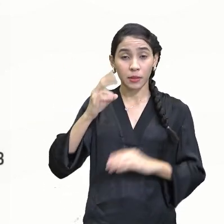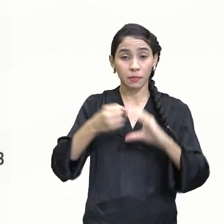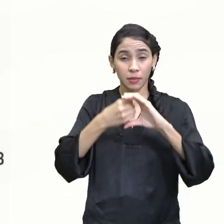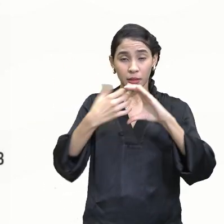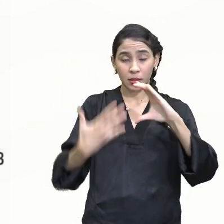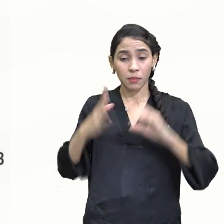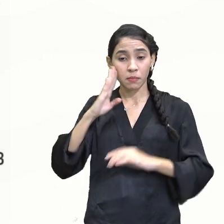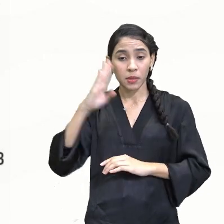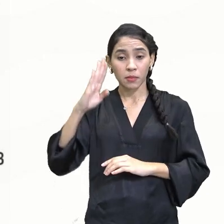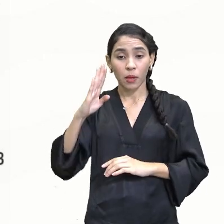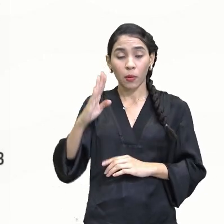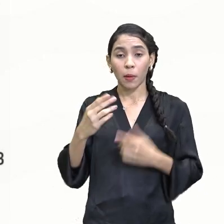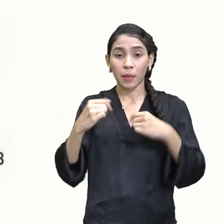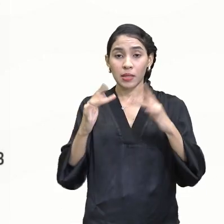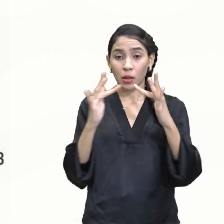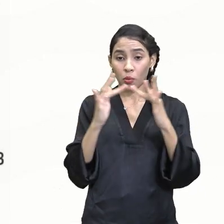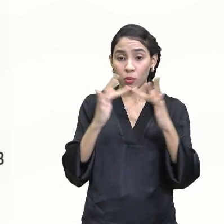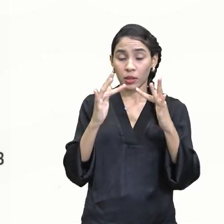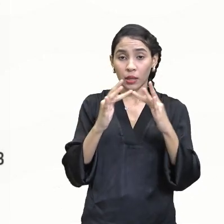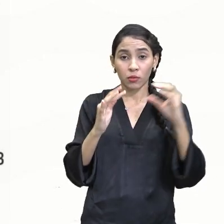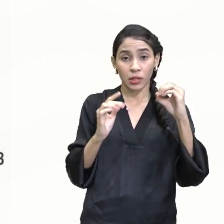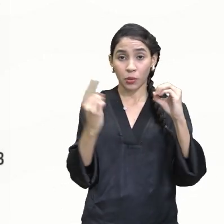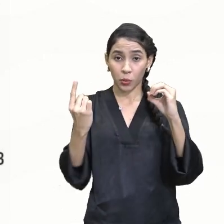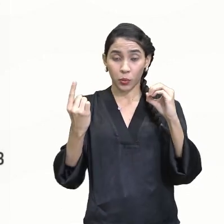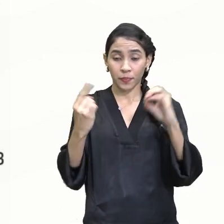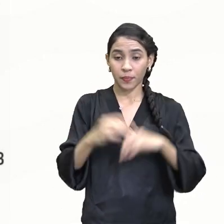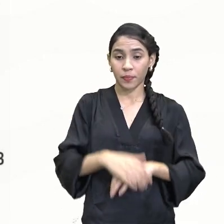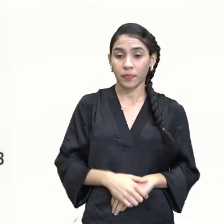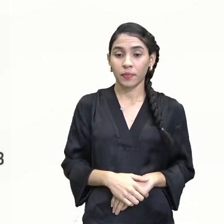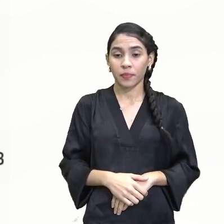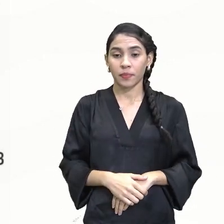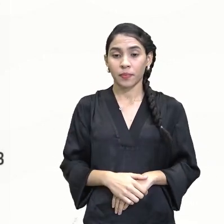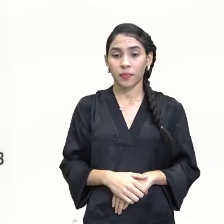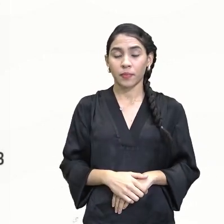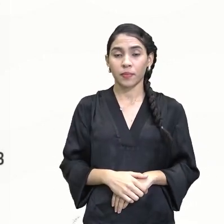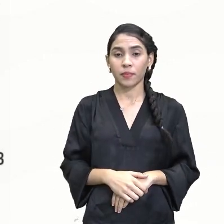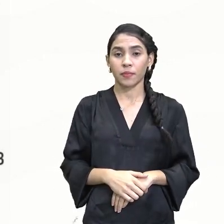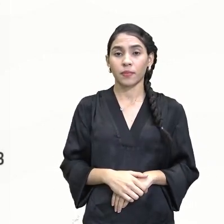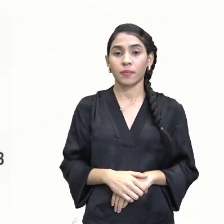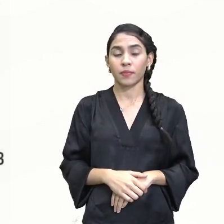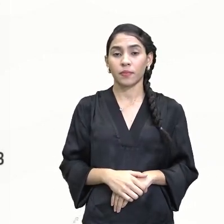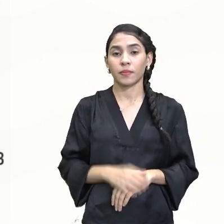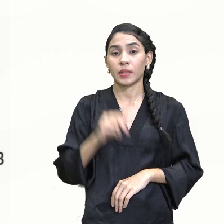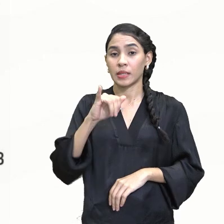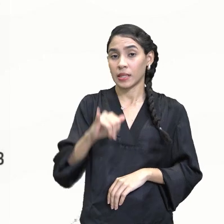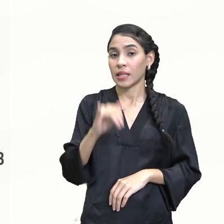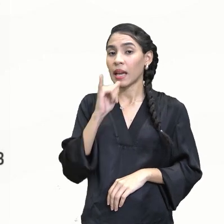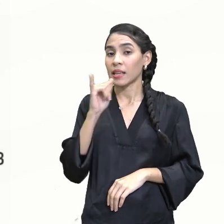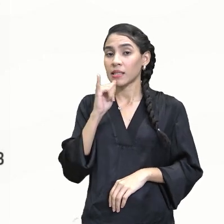vão passar por esse ponto aqui, ó, 0 e 1. E quando a base ela está